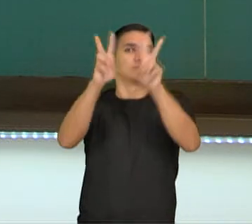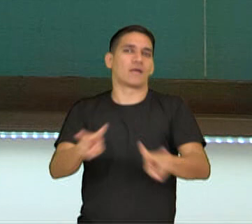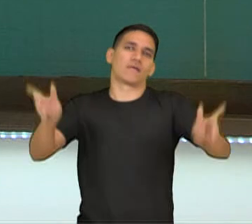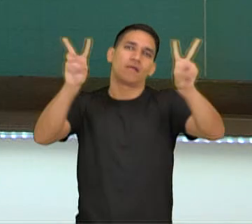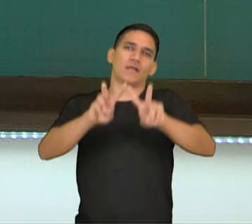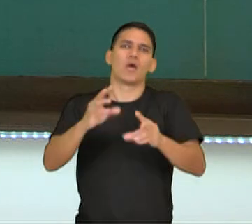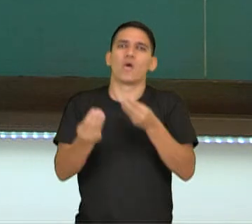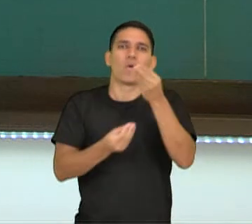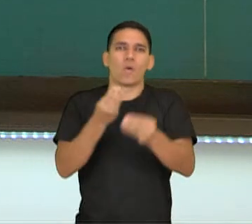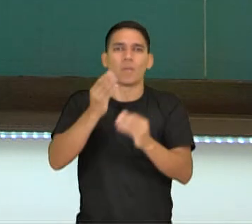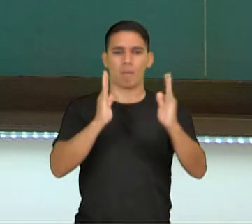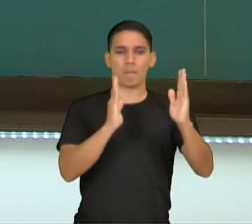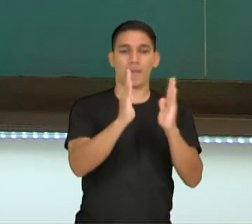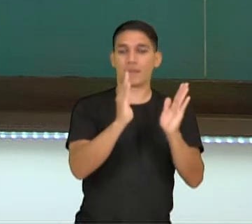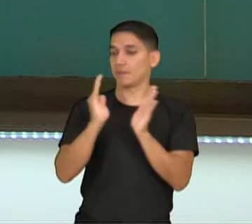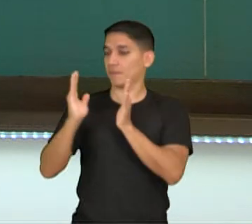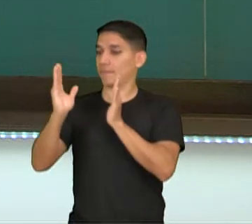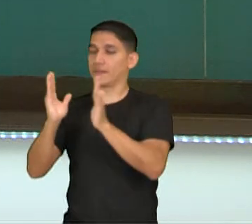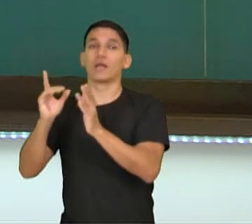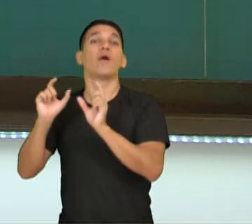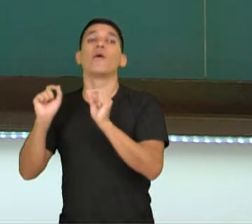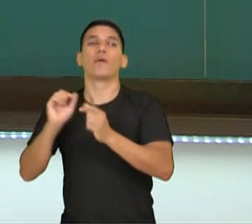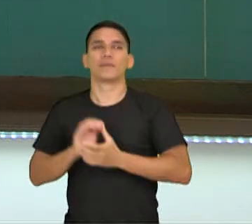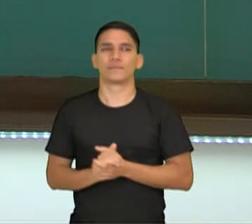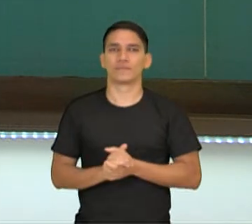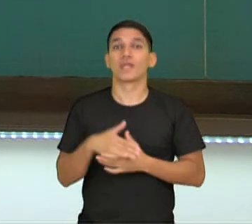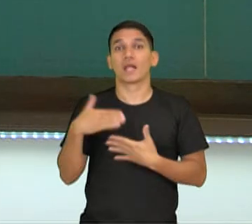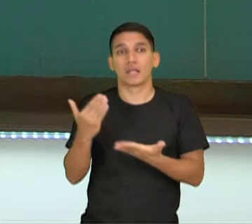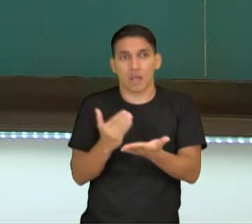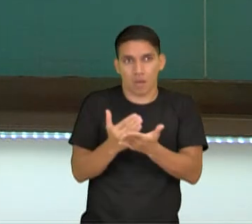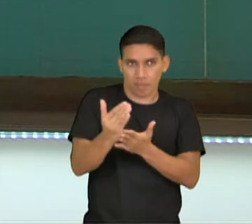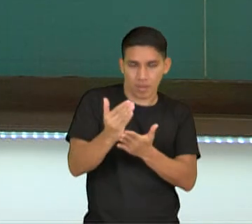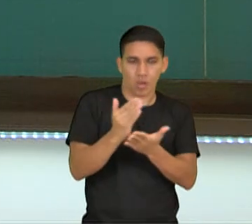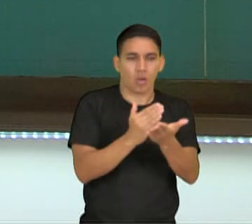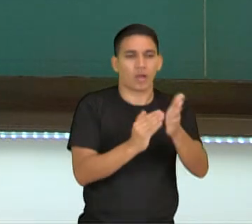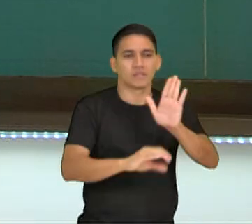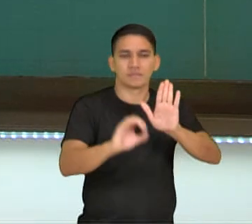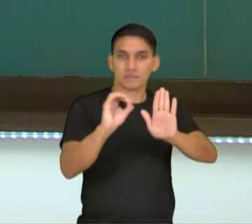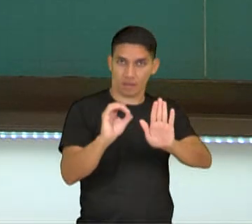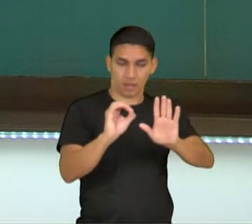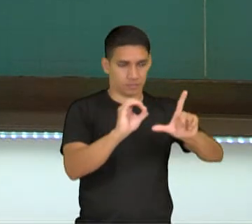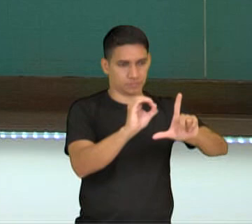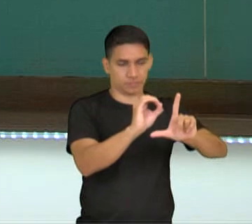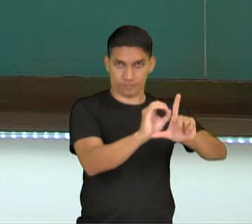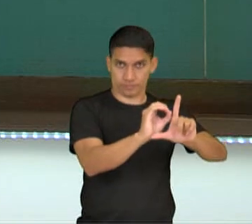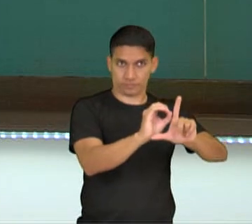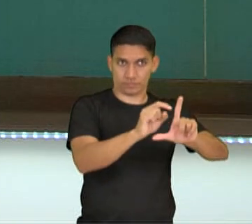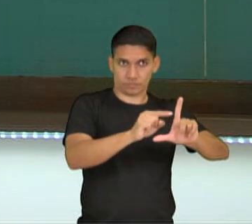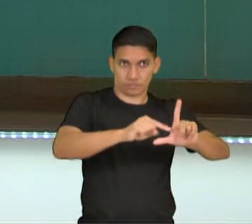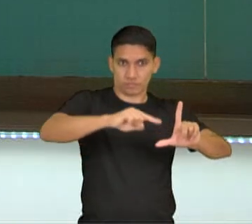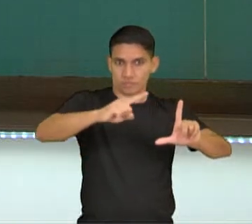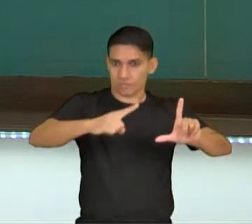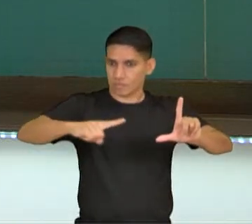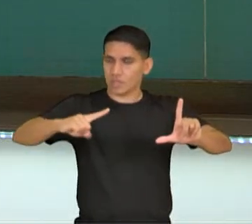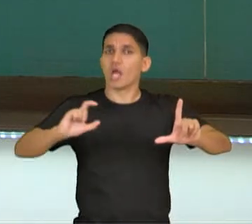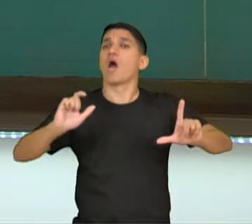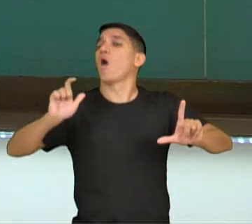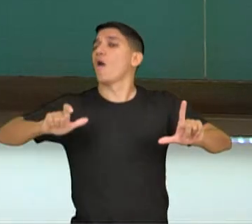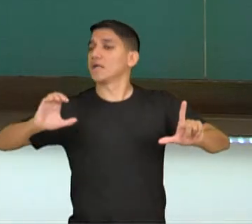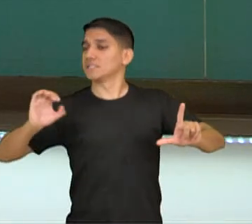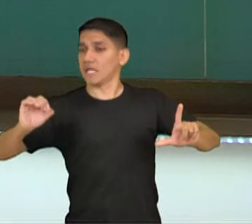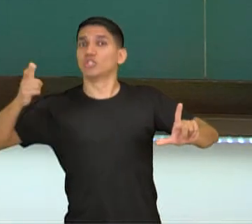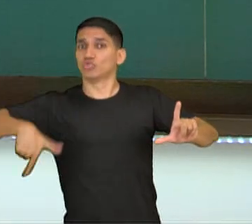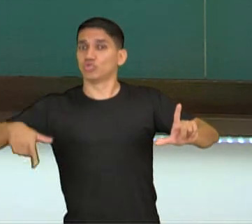visualizar aonde está o período. O período aqui, então, começou em 0. Quando que teve 0 de novo? Aqui